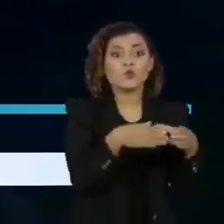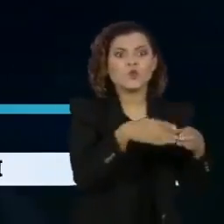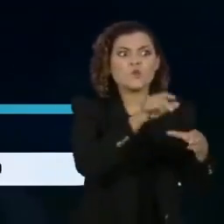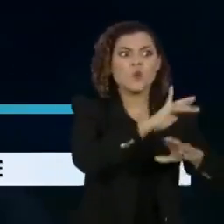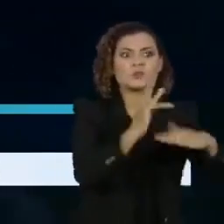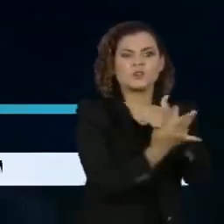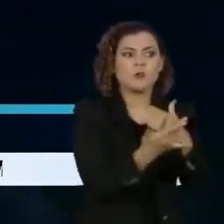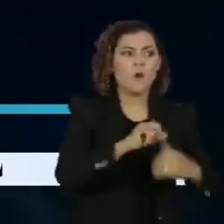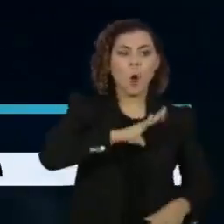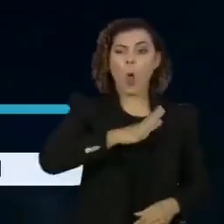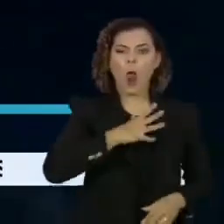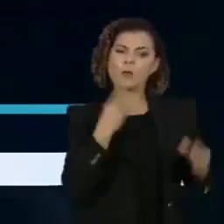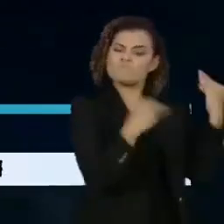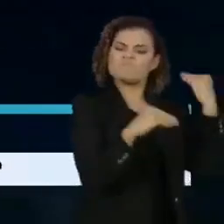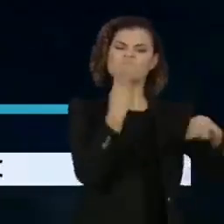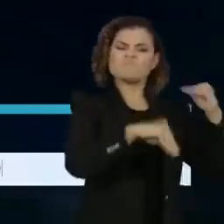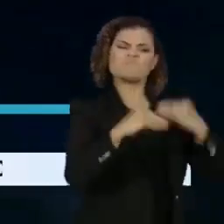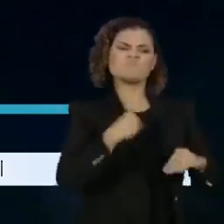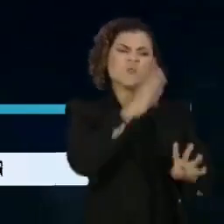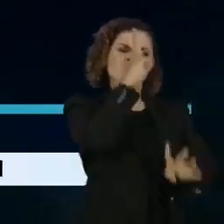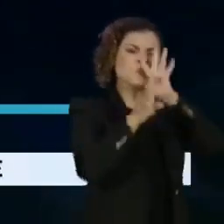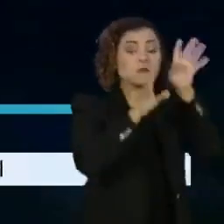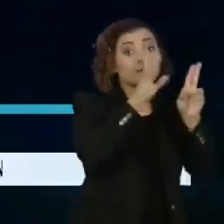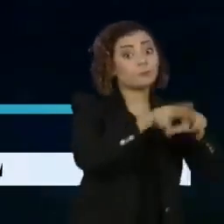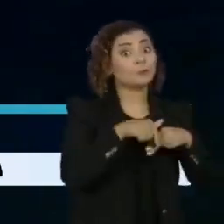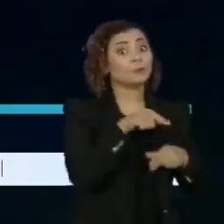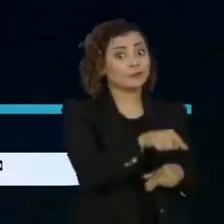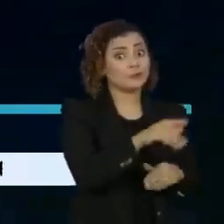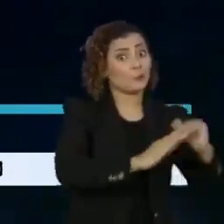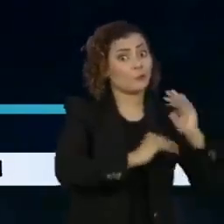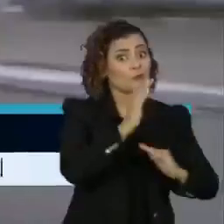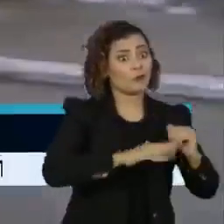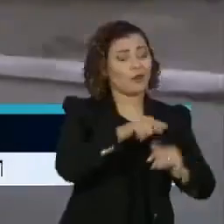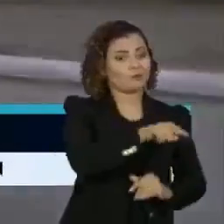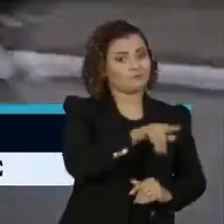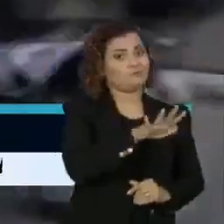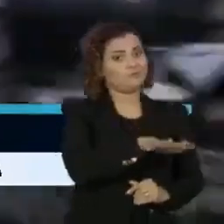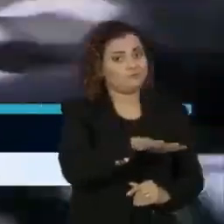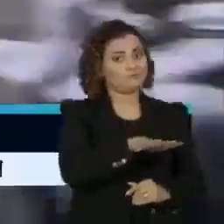internet praticamente uma terra de ninguém, na avaliação de alguns especialistas.